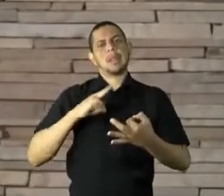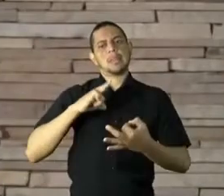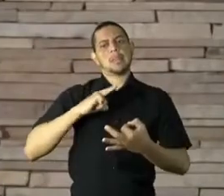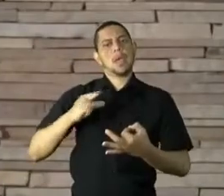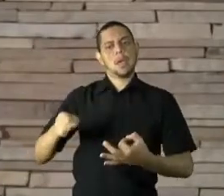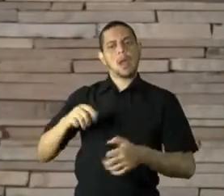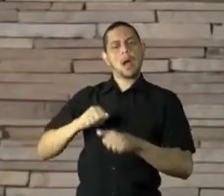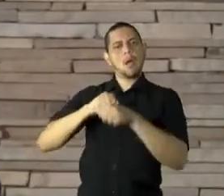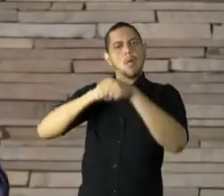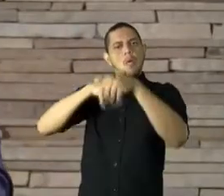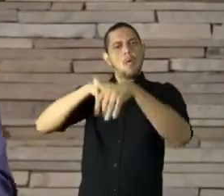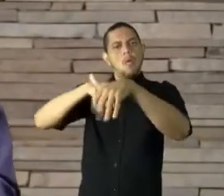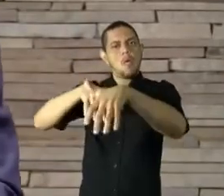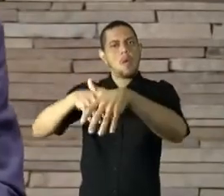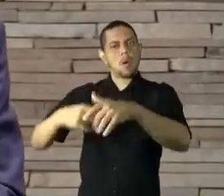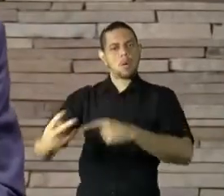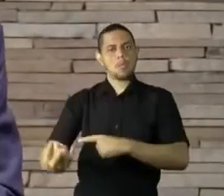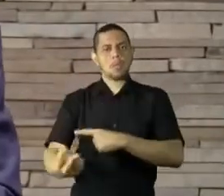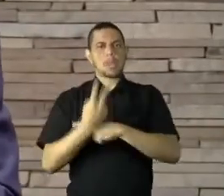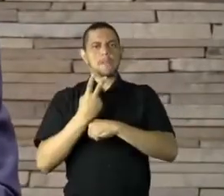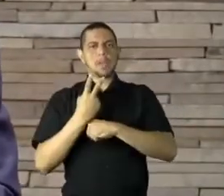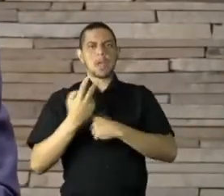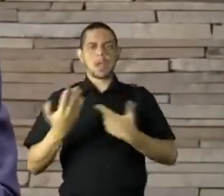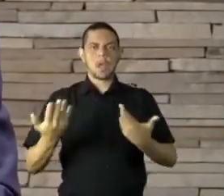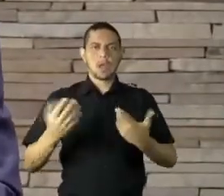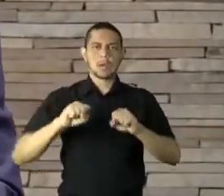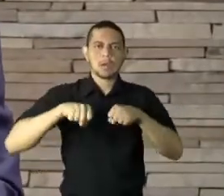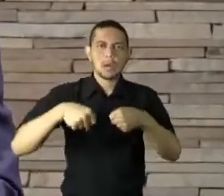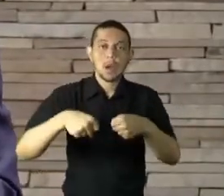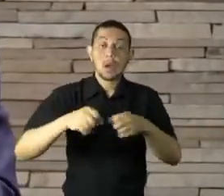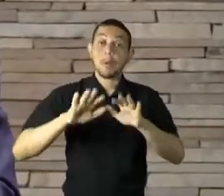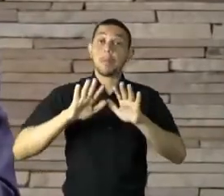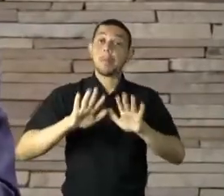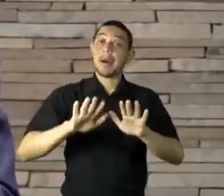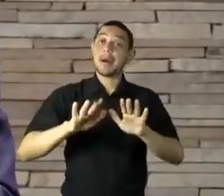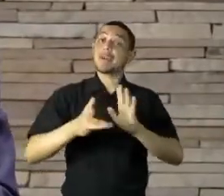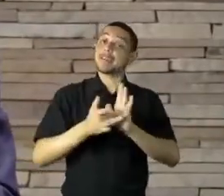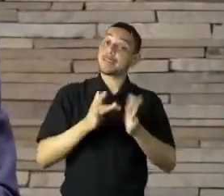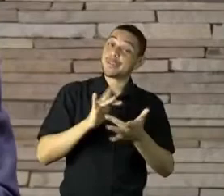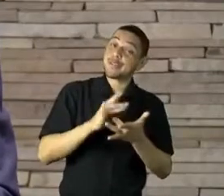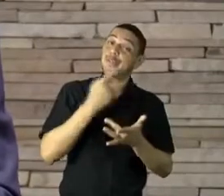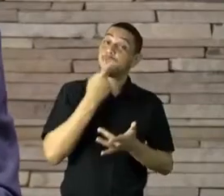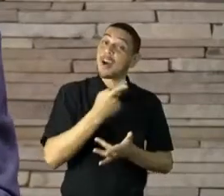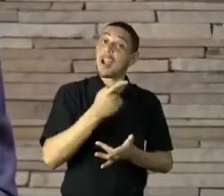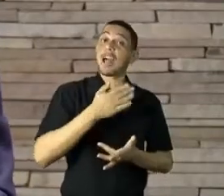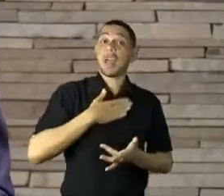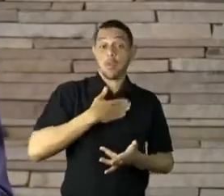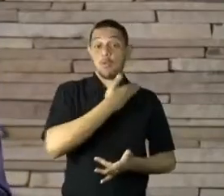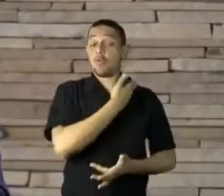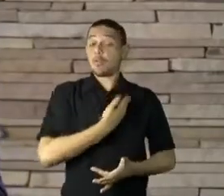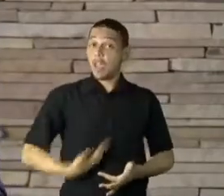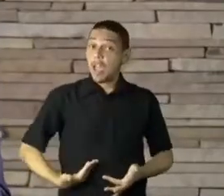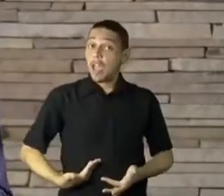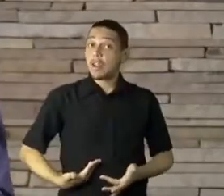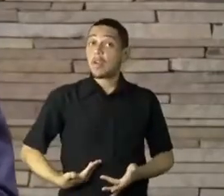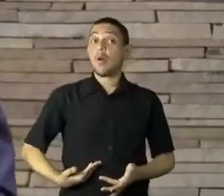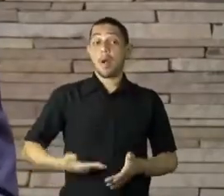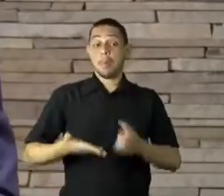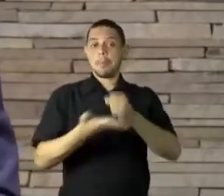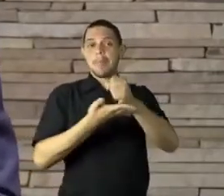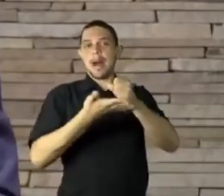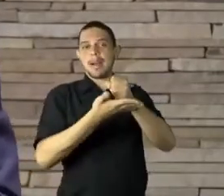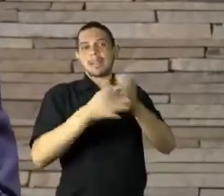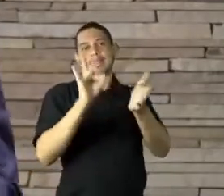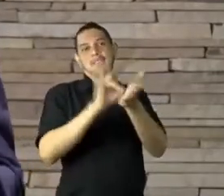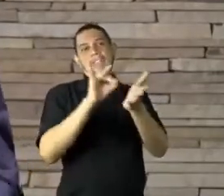defendendo e assim por diante Jesus é um rei é o rei e o seu reino é o reino baseado na verdade disso